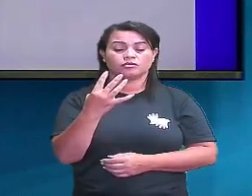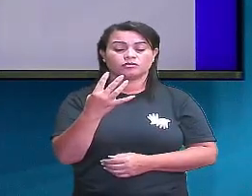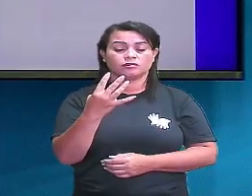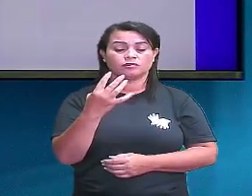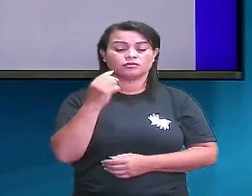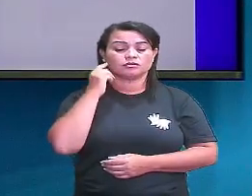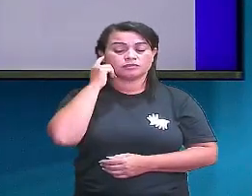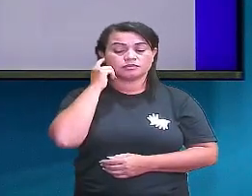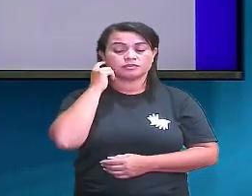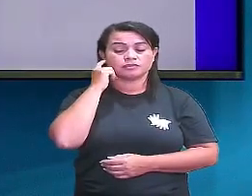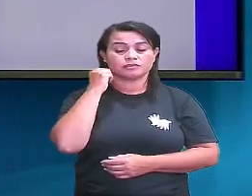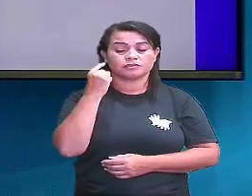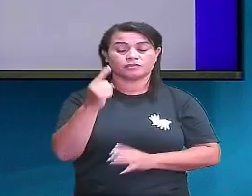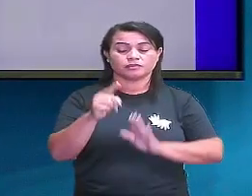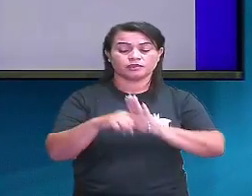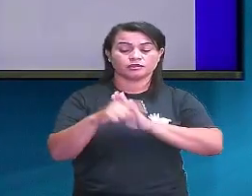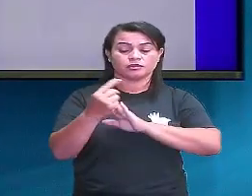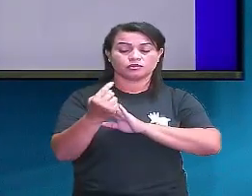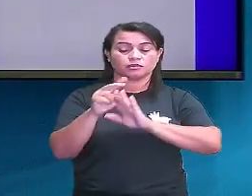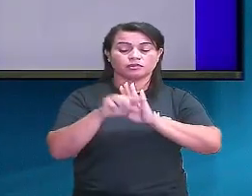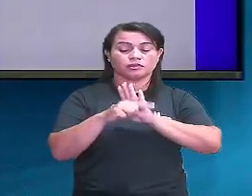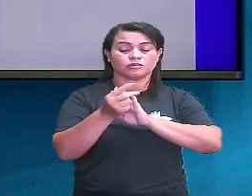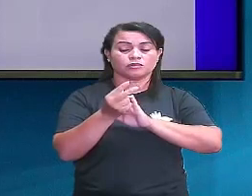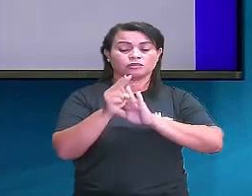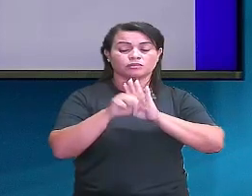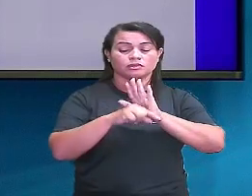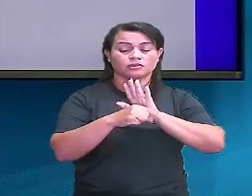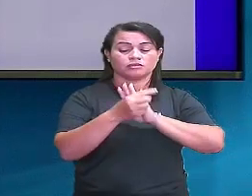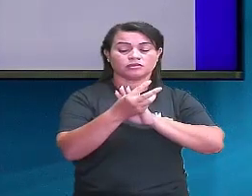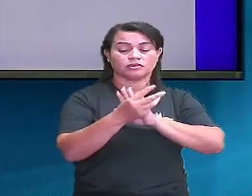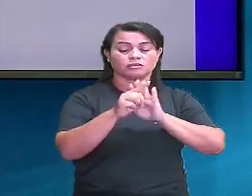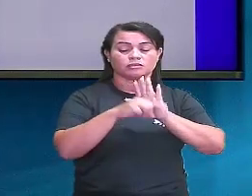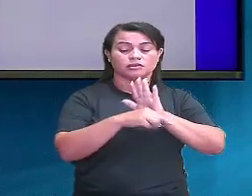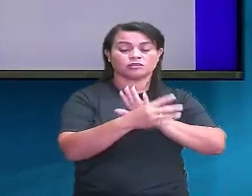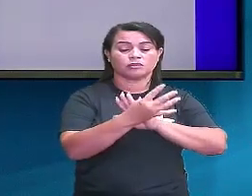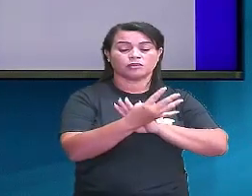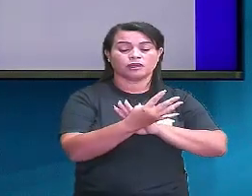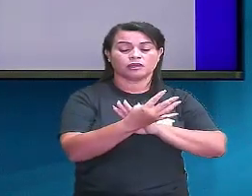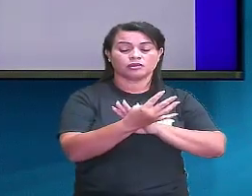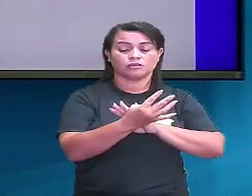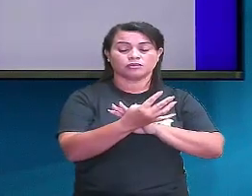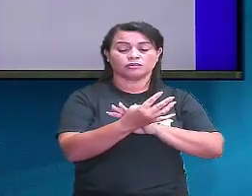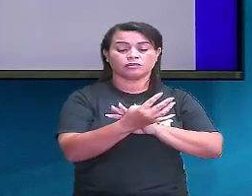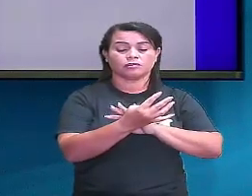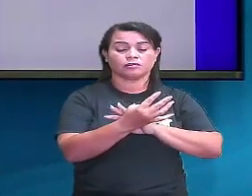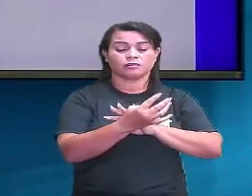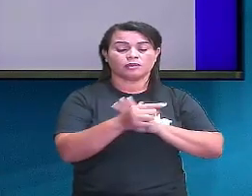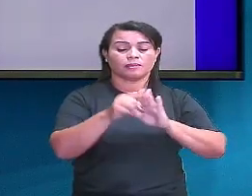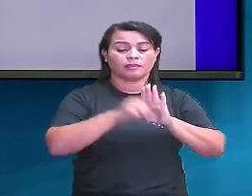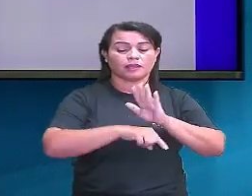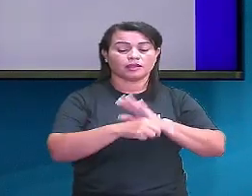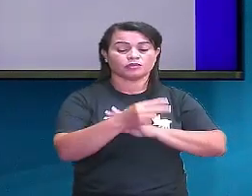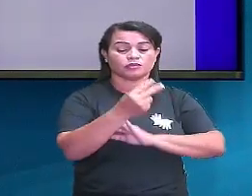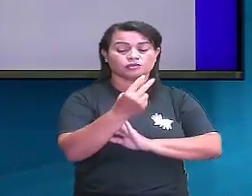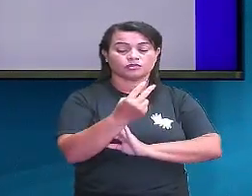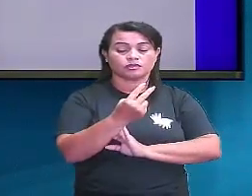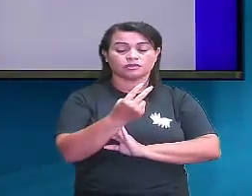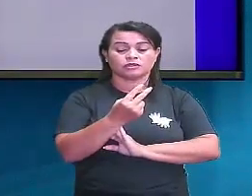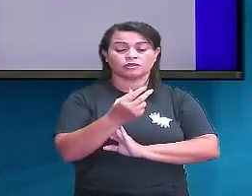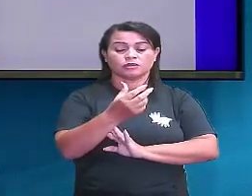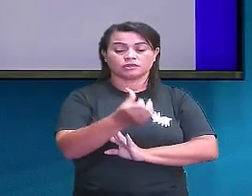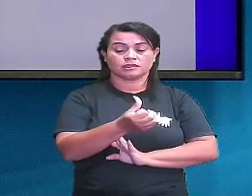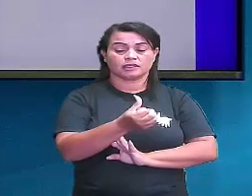menos 2, menos 3, menos 4 com 6. E menos 2 com